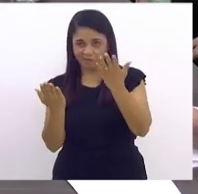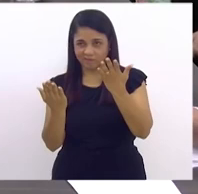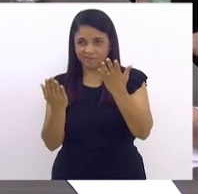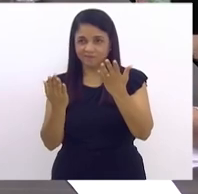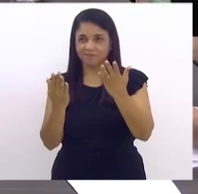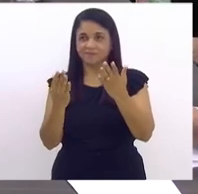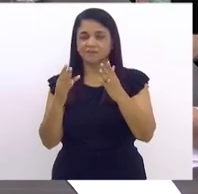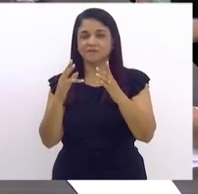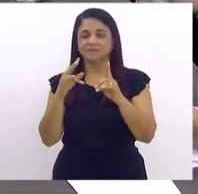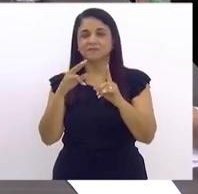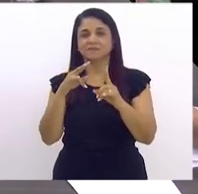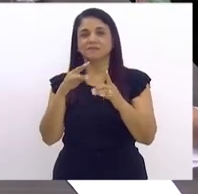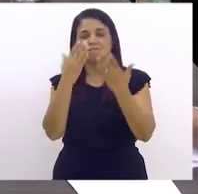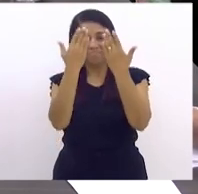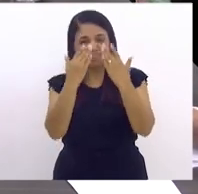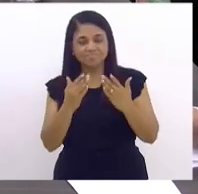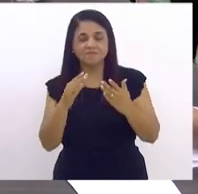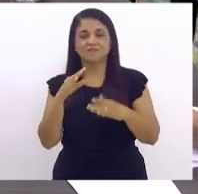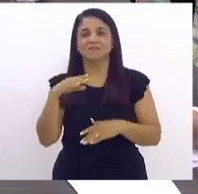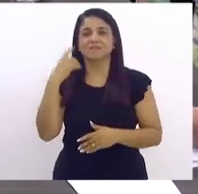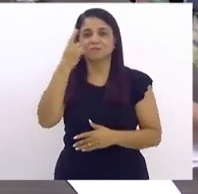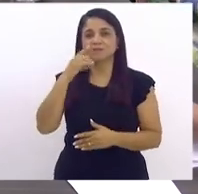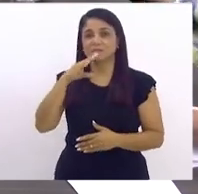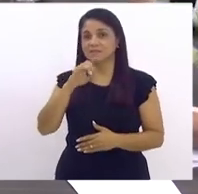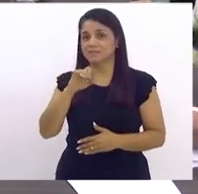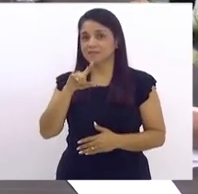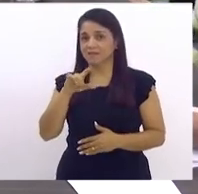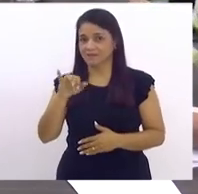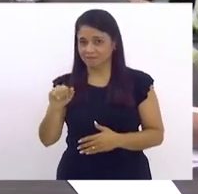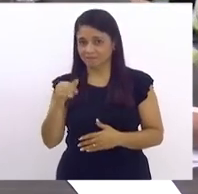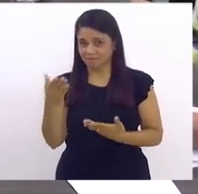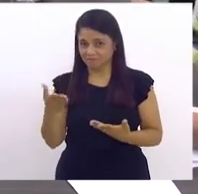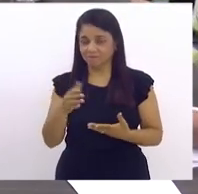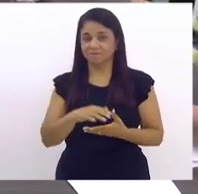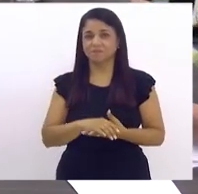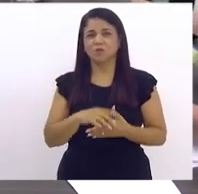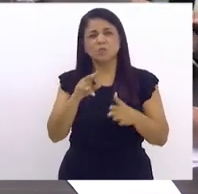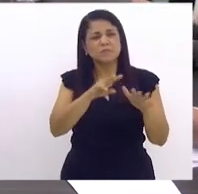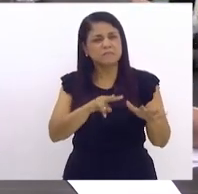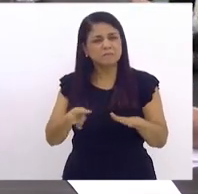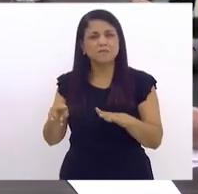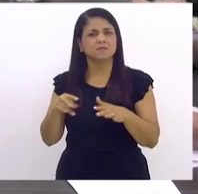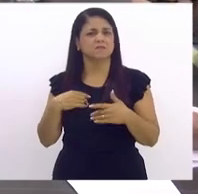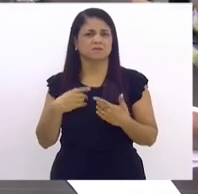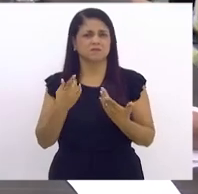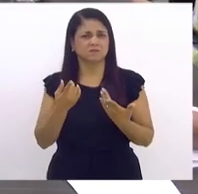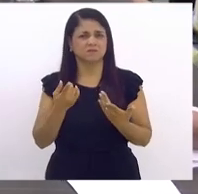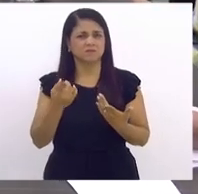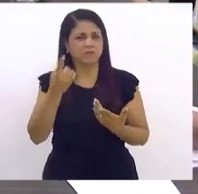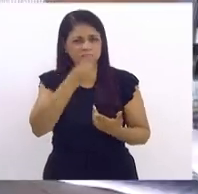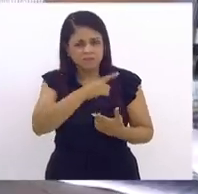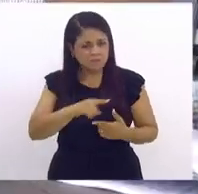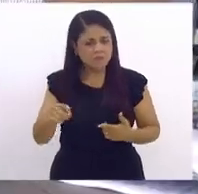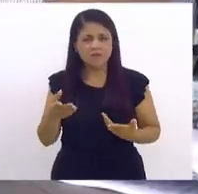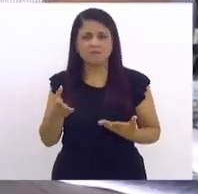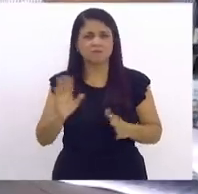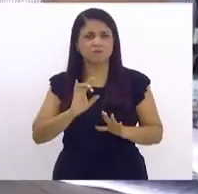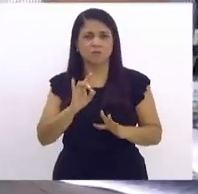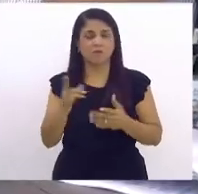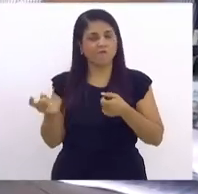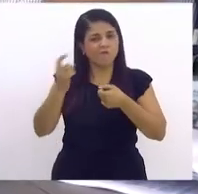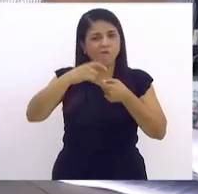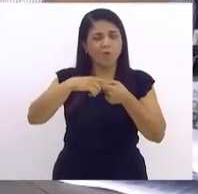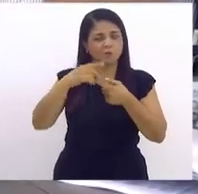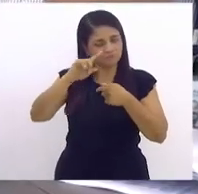Dá vistas à deputada Célia. Para... Não, eu retiro por uma semana. É, por uma semana, visto, tá por uma semana. E traz volta na próxima quarta. Volta na próxima